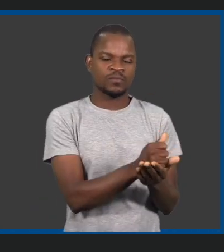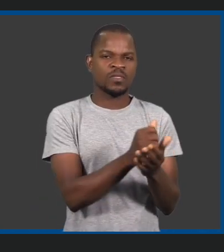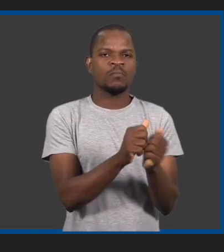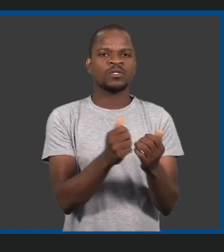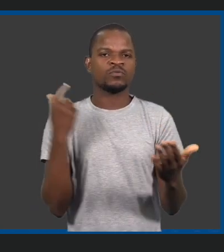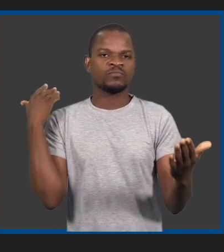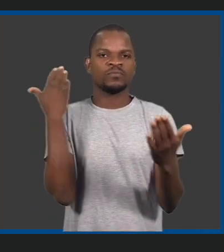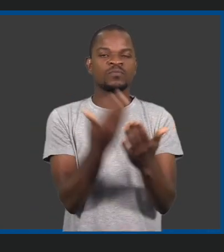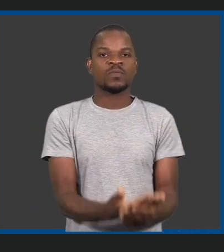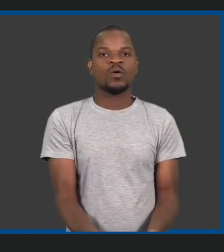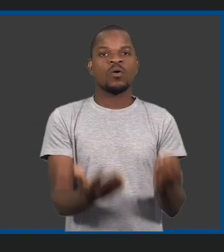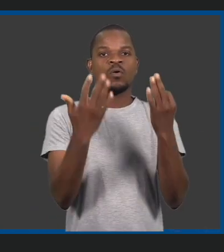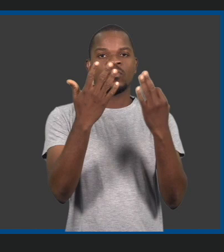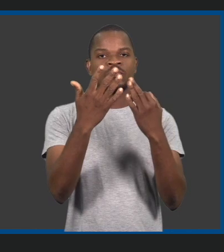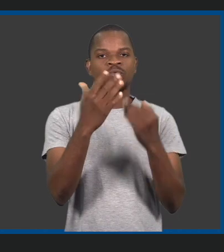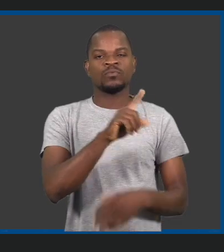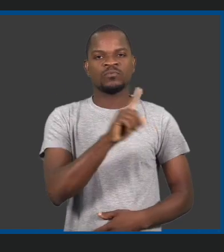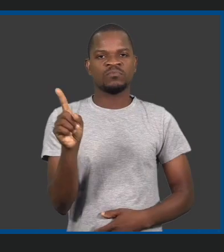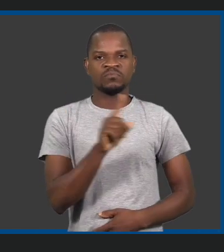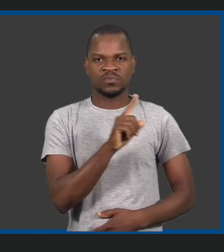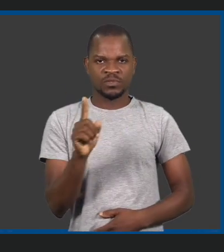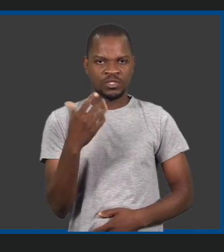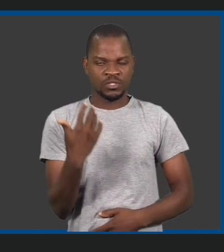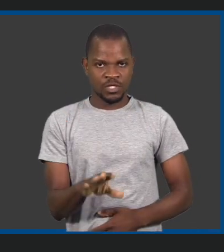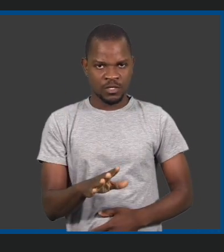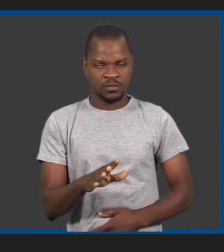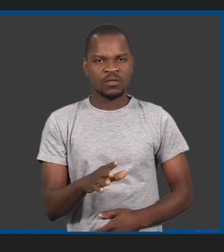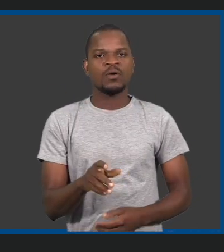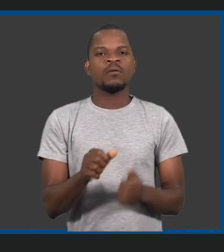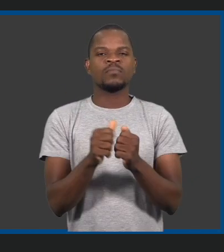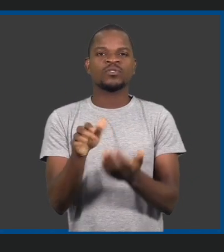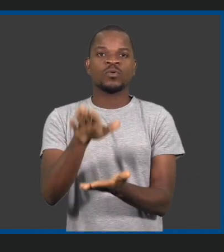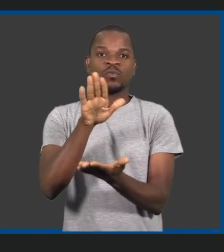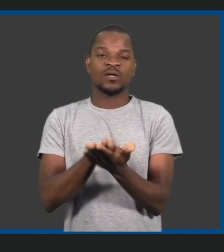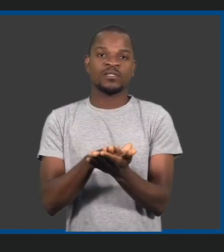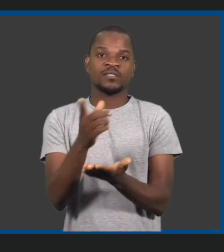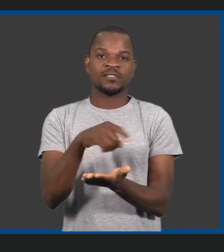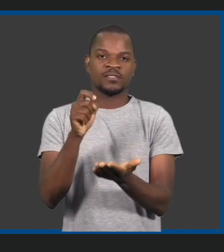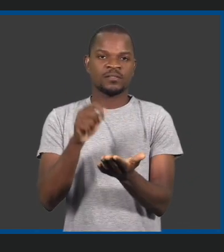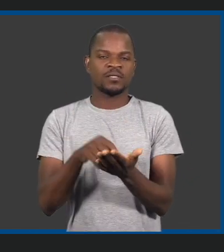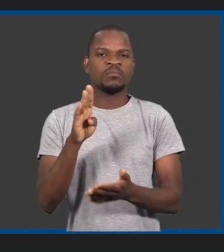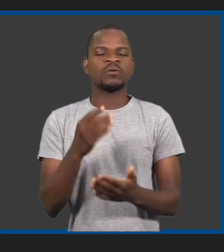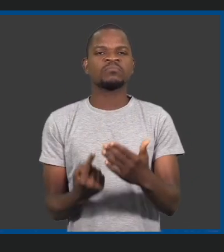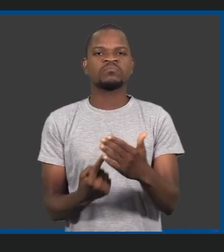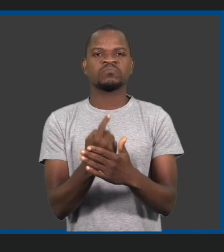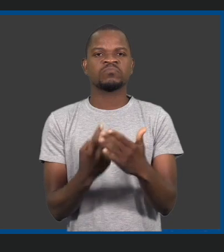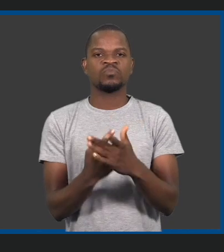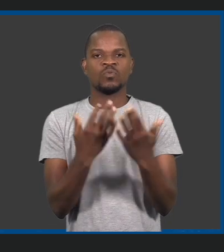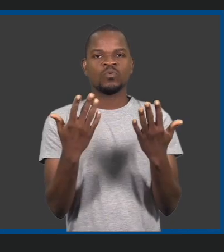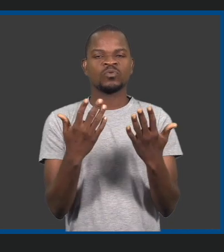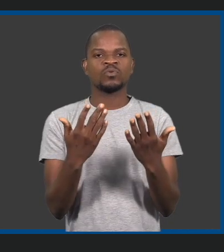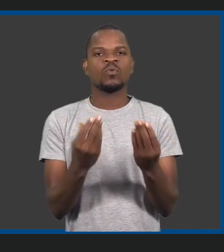mobilizou seus recursos na zona centro, não só. Como é que tem olhado, concretamente na cidade da Beira, que